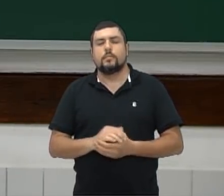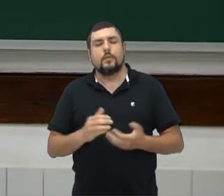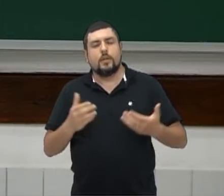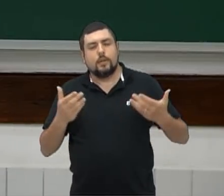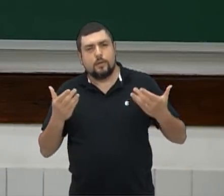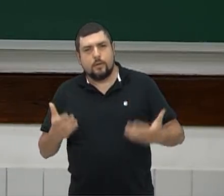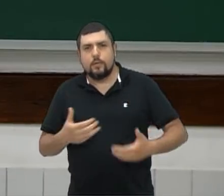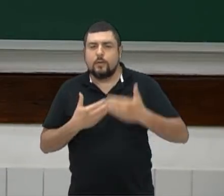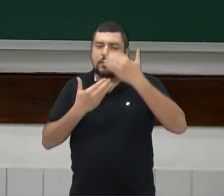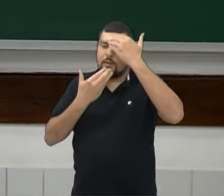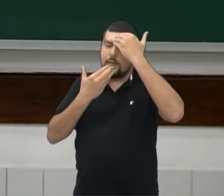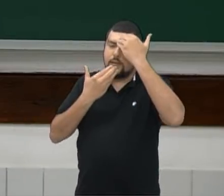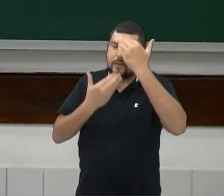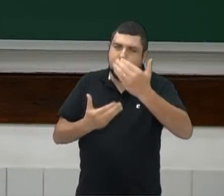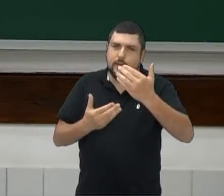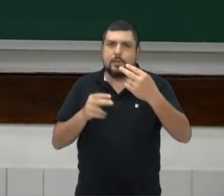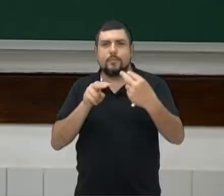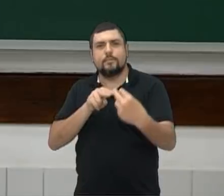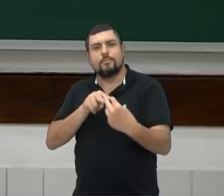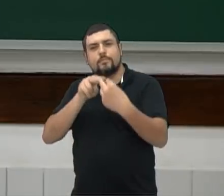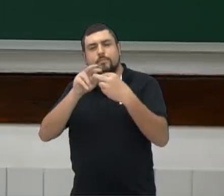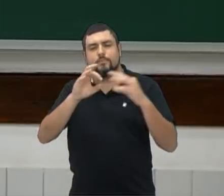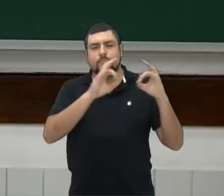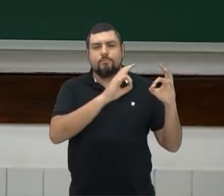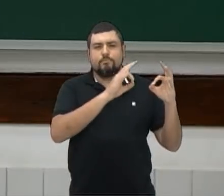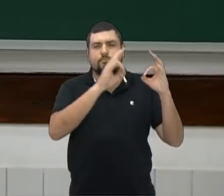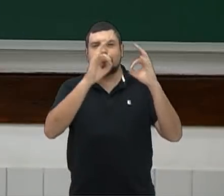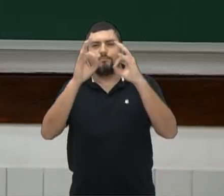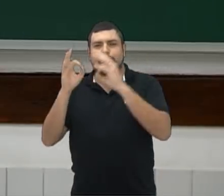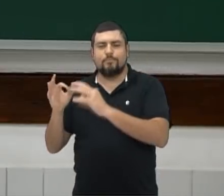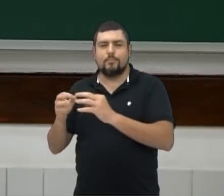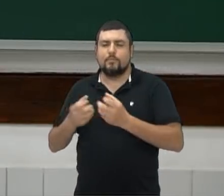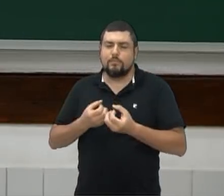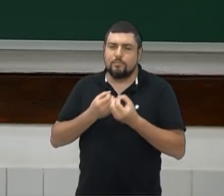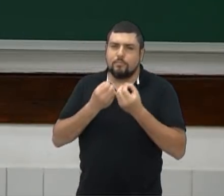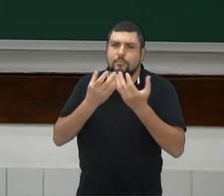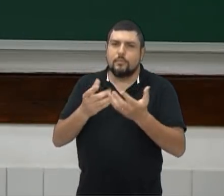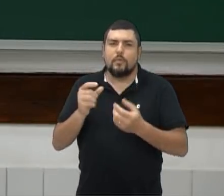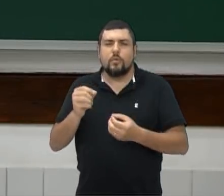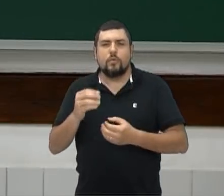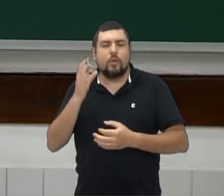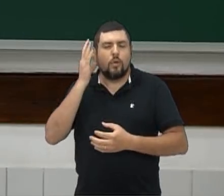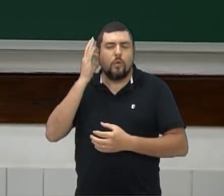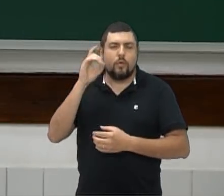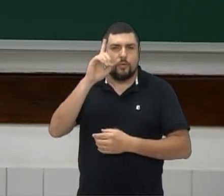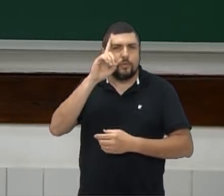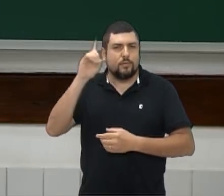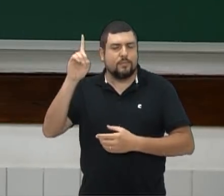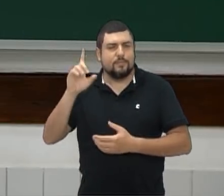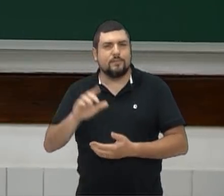agradecer o acompanhamento da aula de vocês e desejar a vocês aí um ótimo dia.